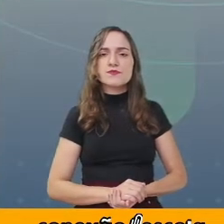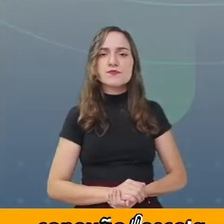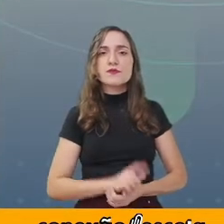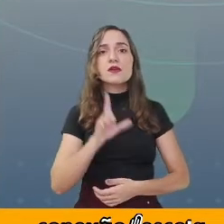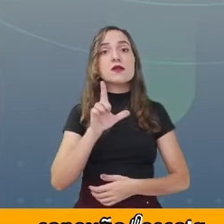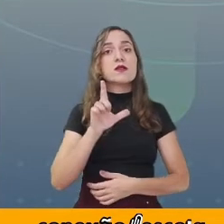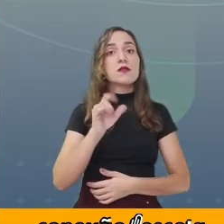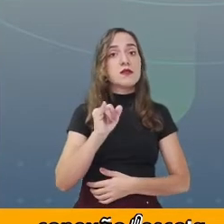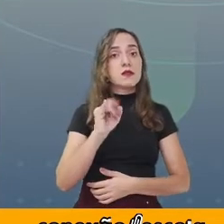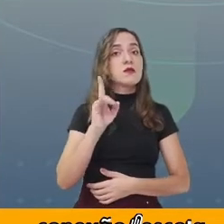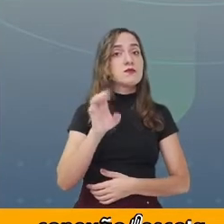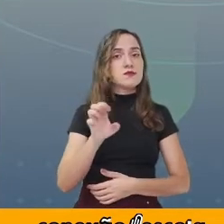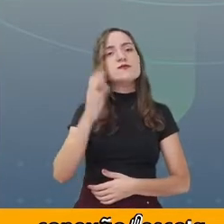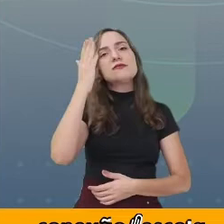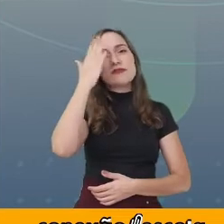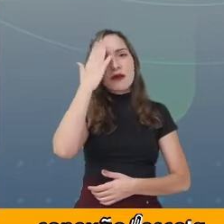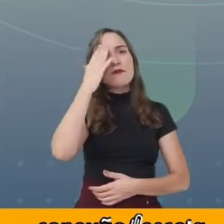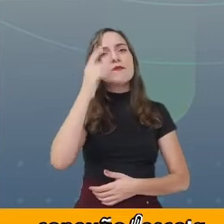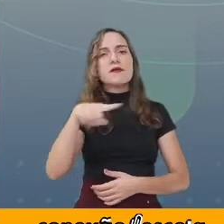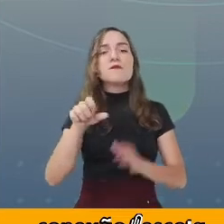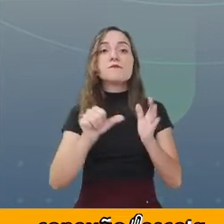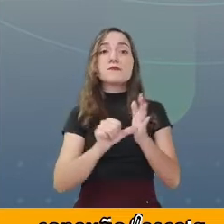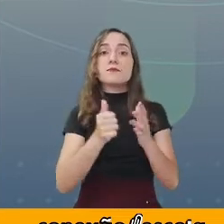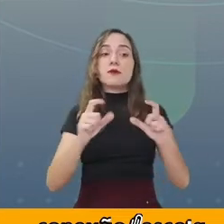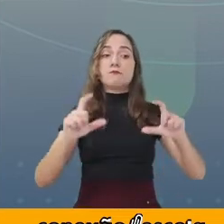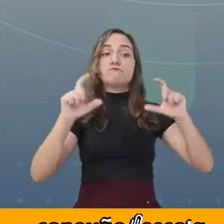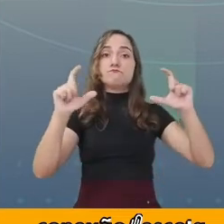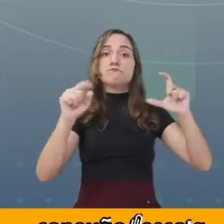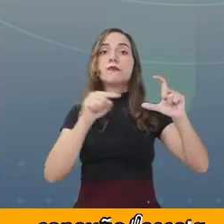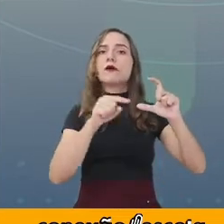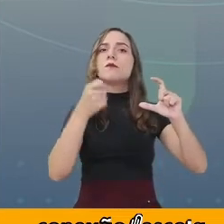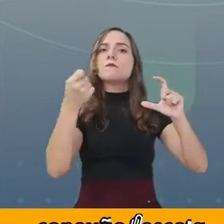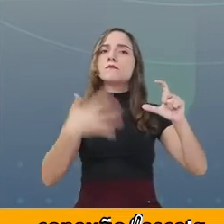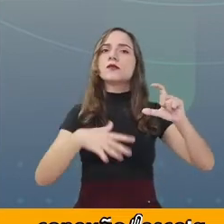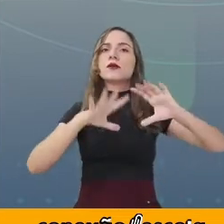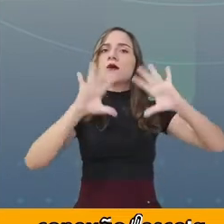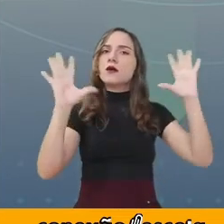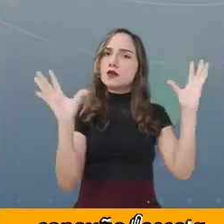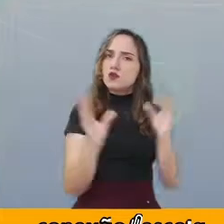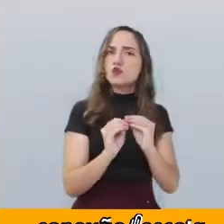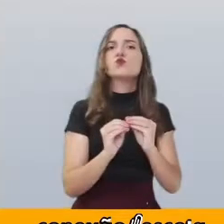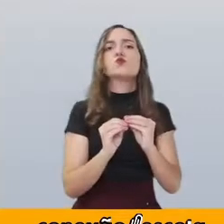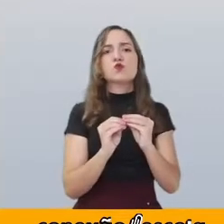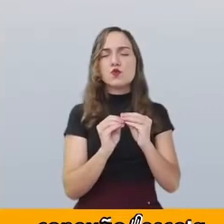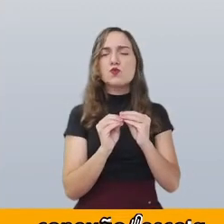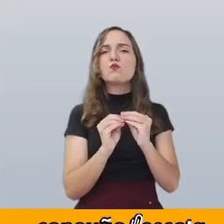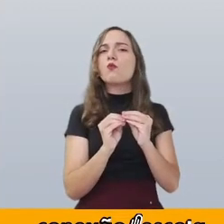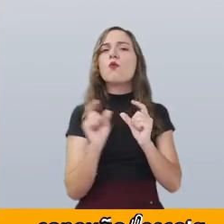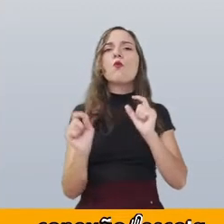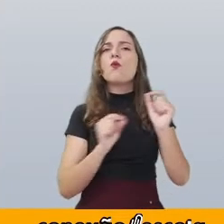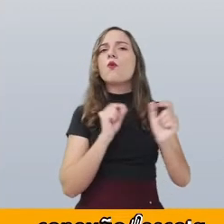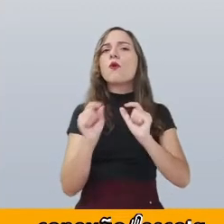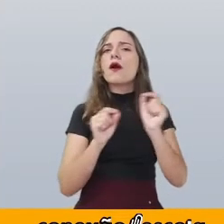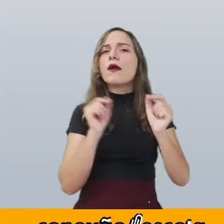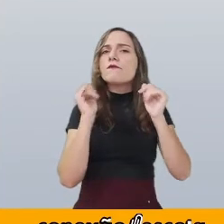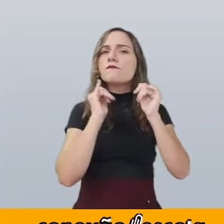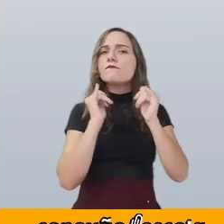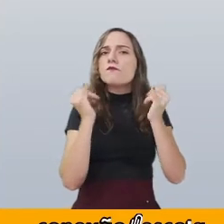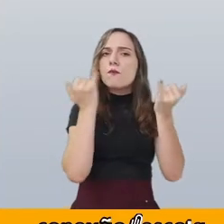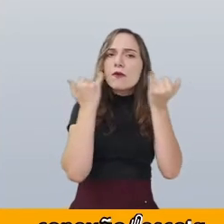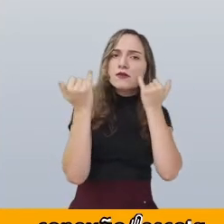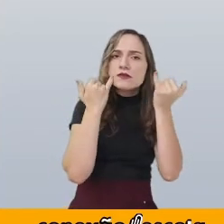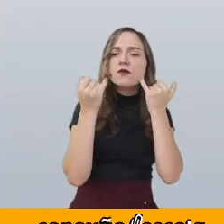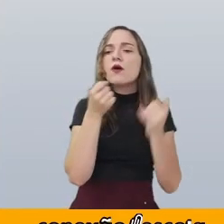O lead é o primeiro parágrafo do texto que apresentará o resumo